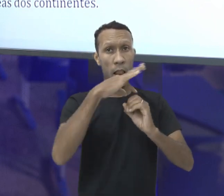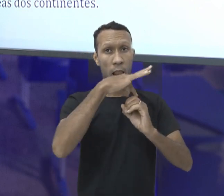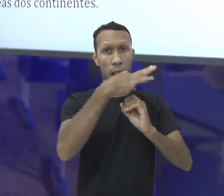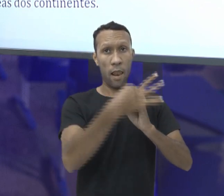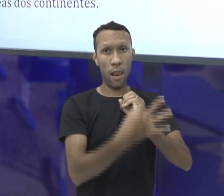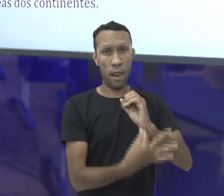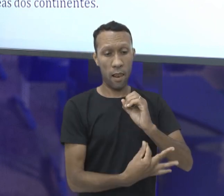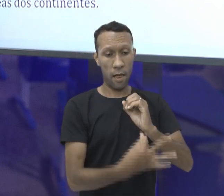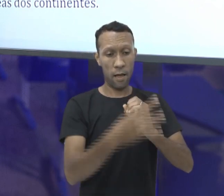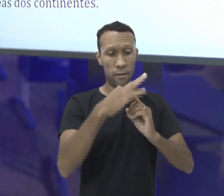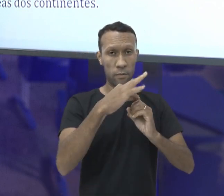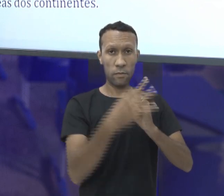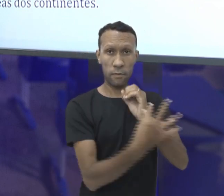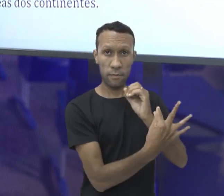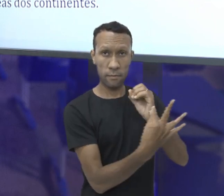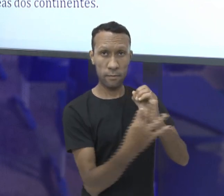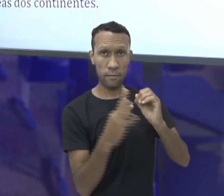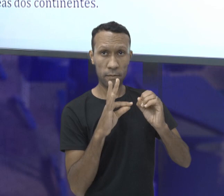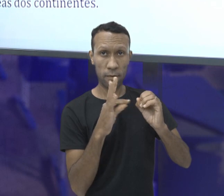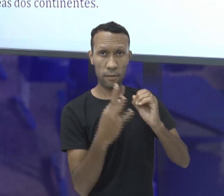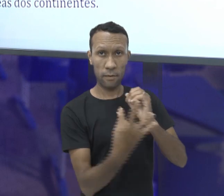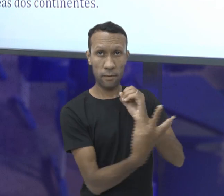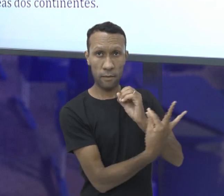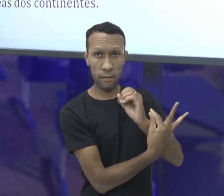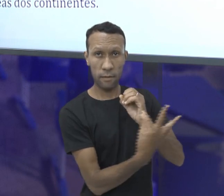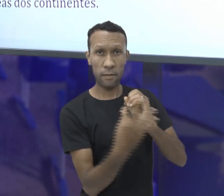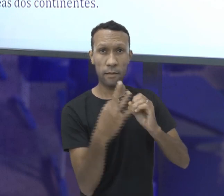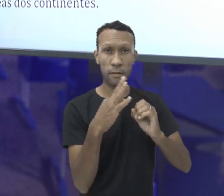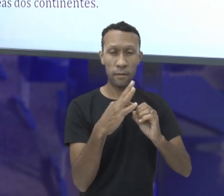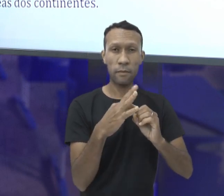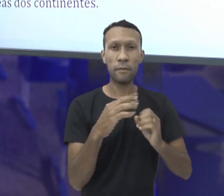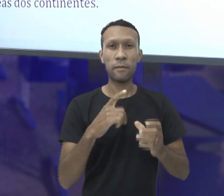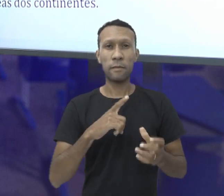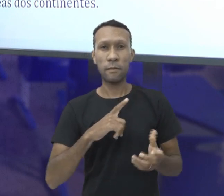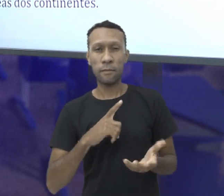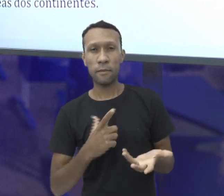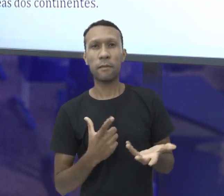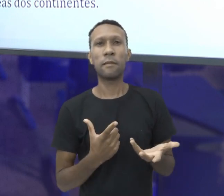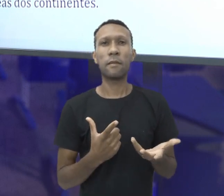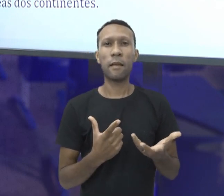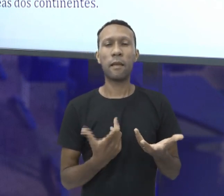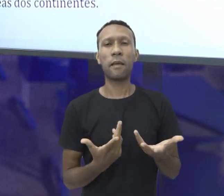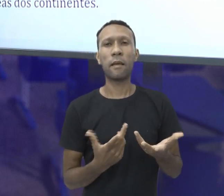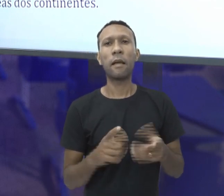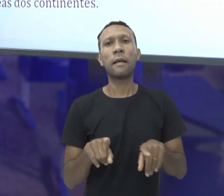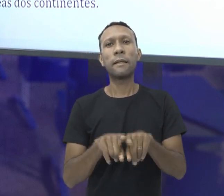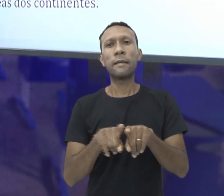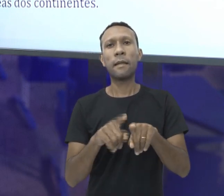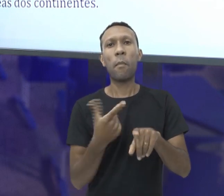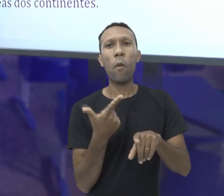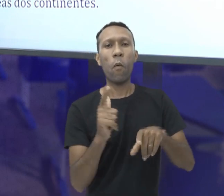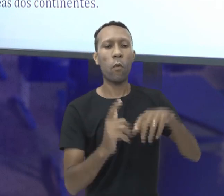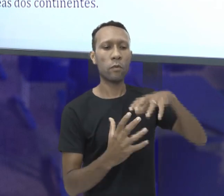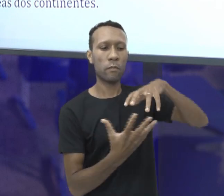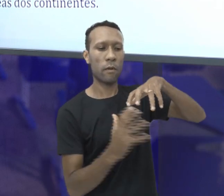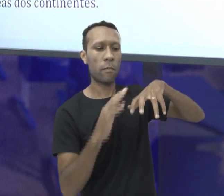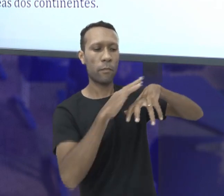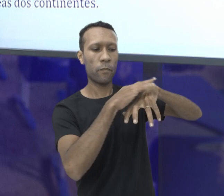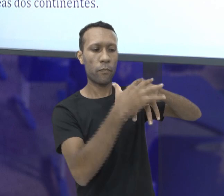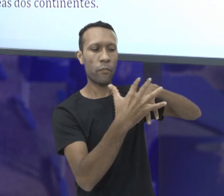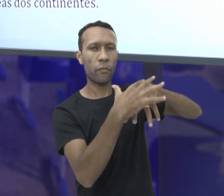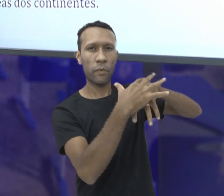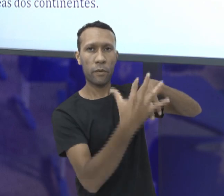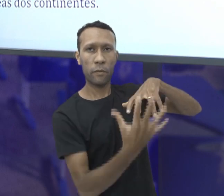e as longitudes. A junção de um paralelo mais um meridiano vertical denomina-se